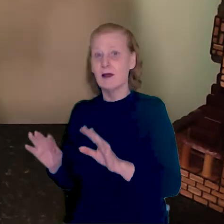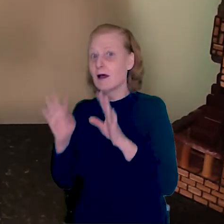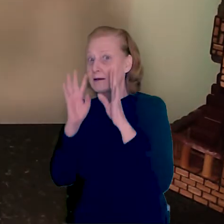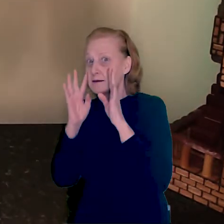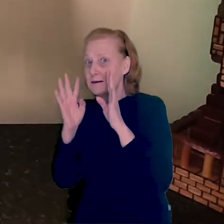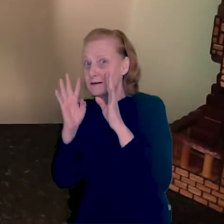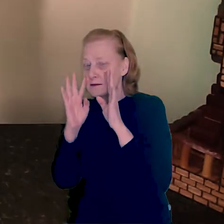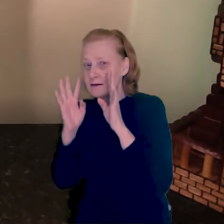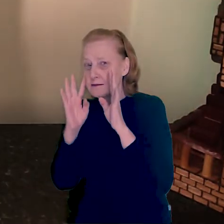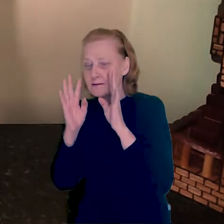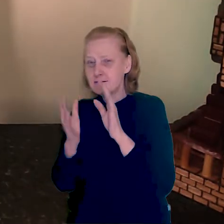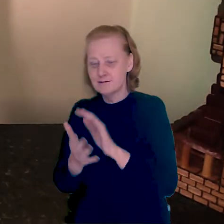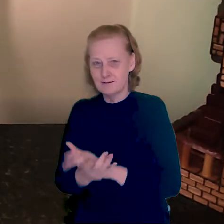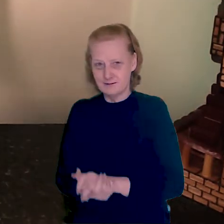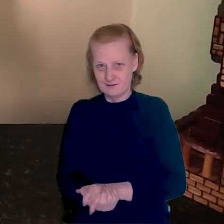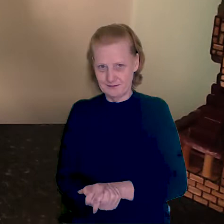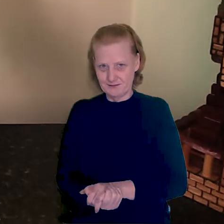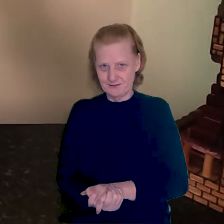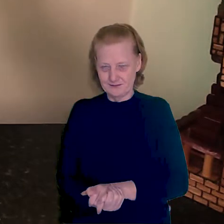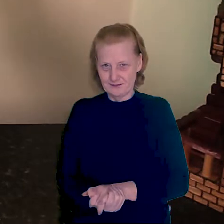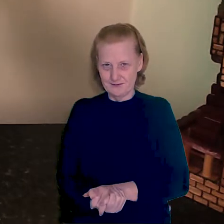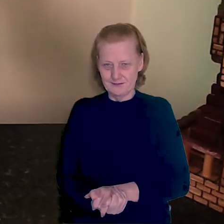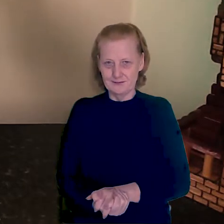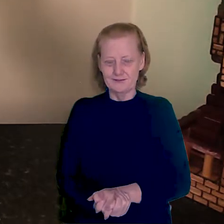tirar ele inteiro.